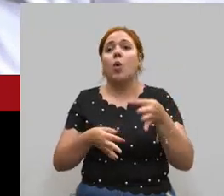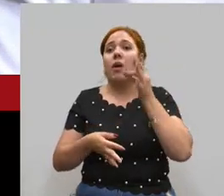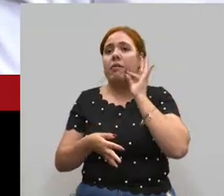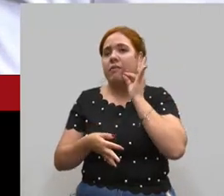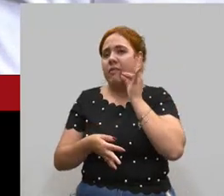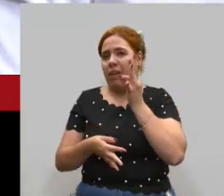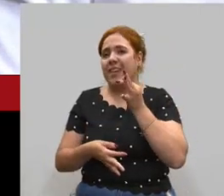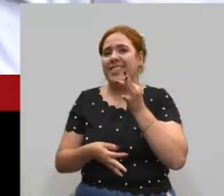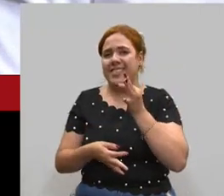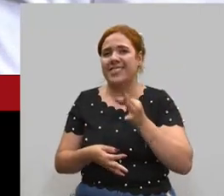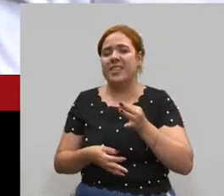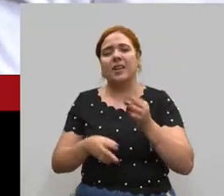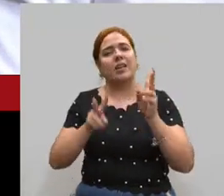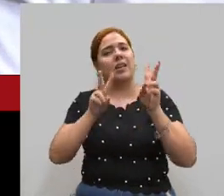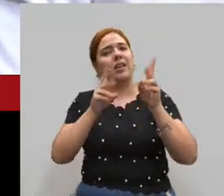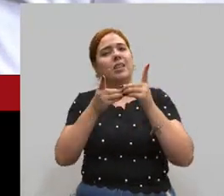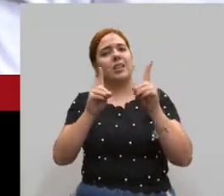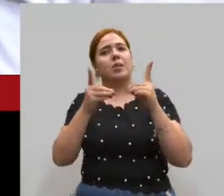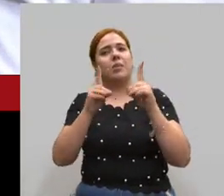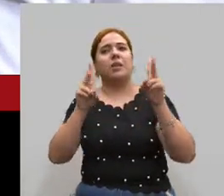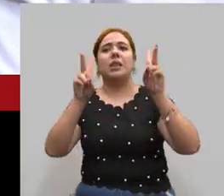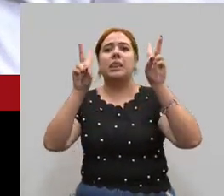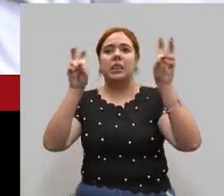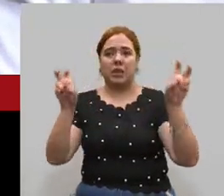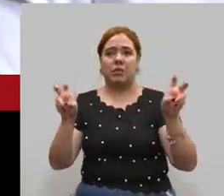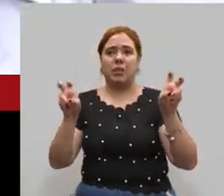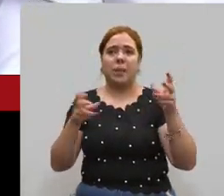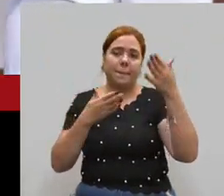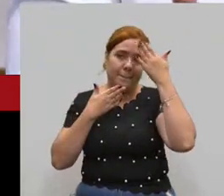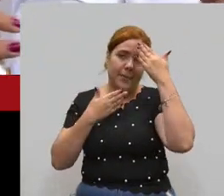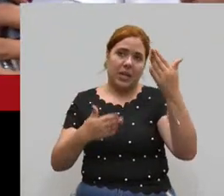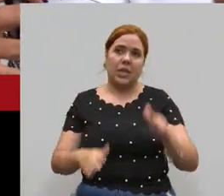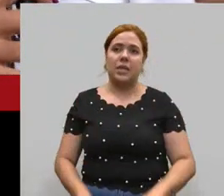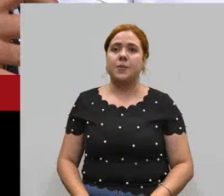debatendo esse tema que é tão relevante tão importante muito